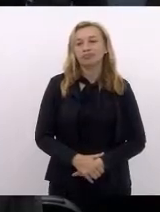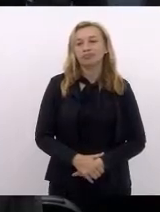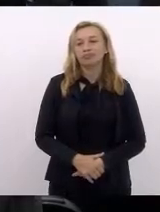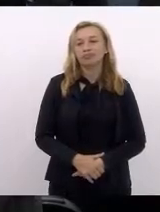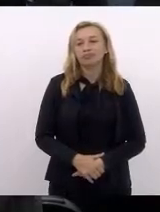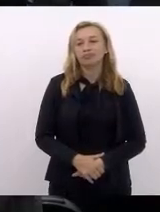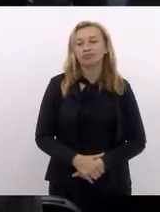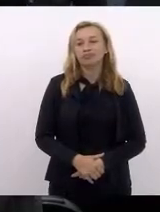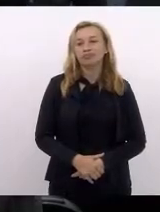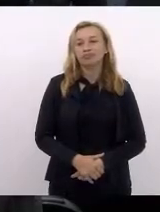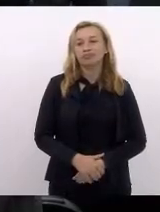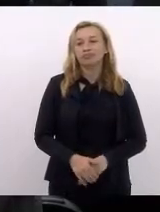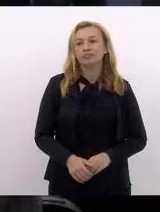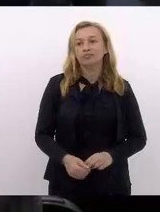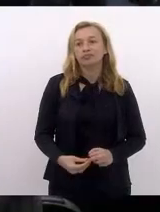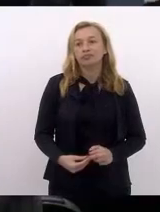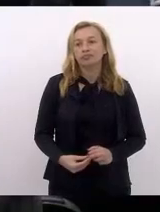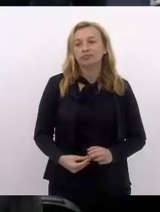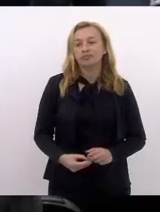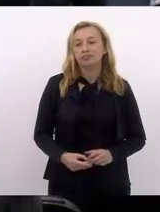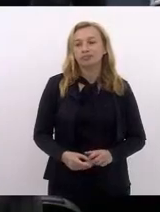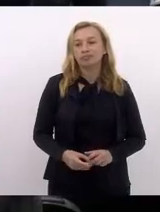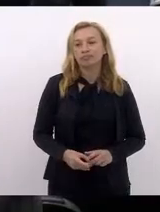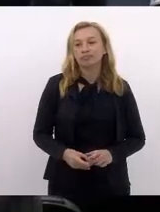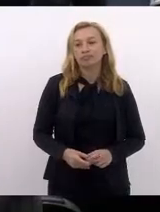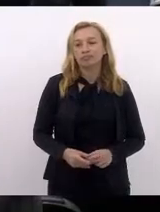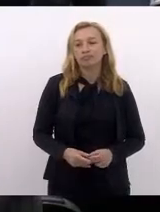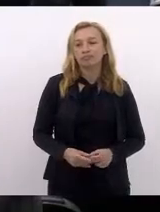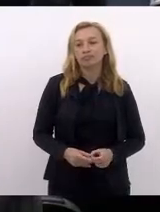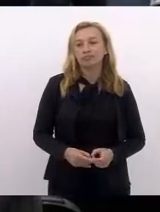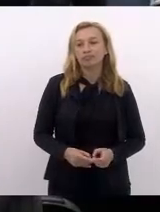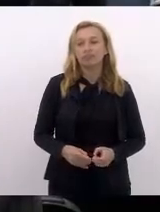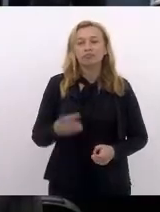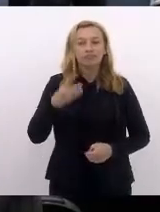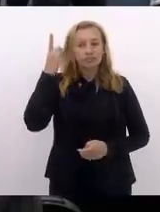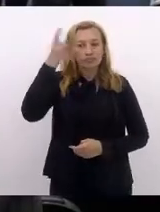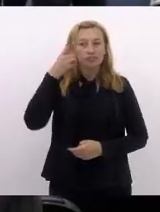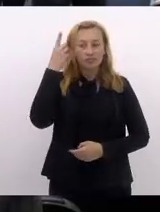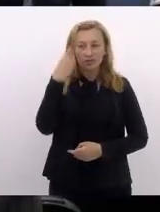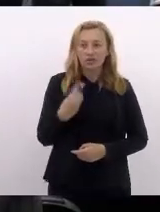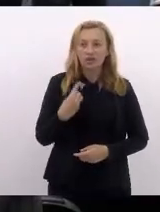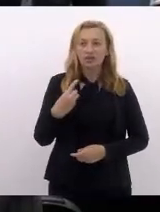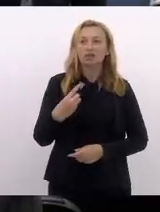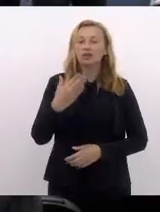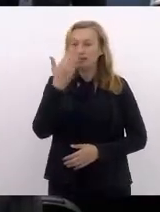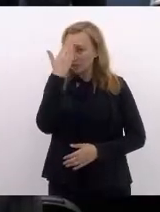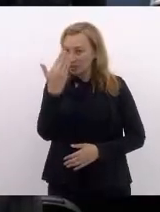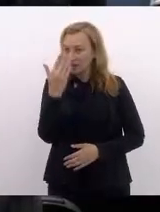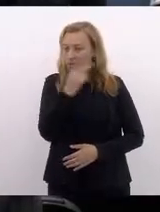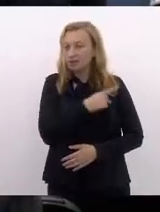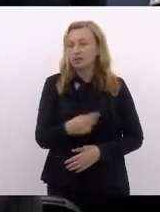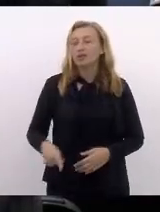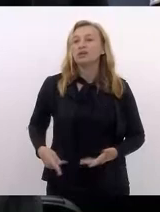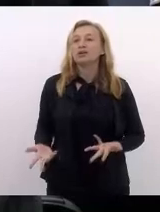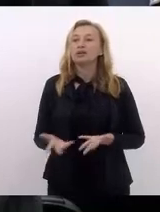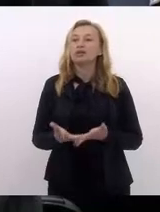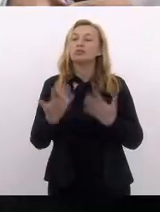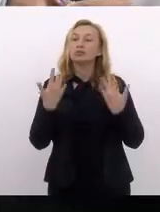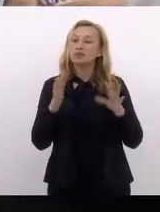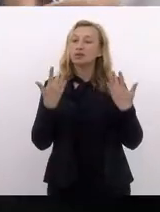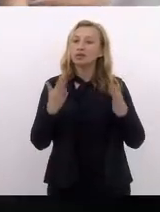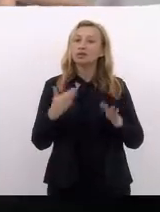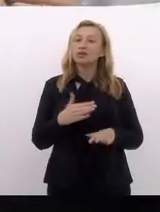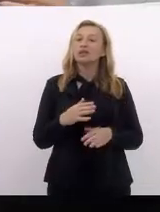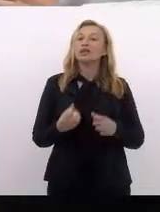é é é porque eu tô esperando o resultado da numa Obrigada Presidente tão saúde